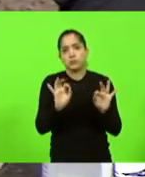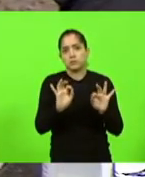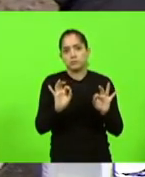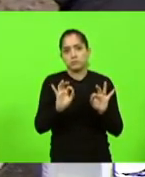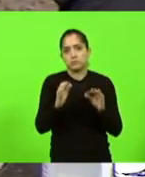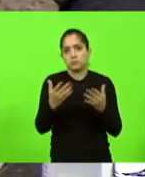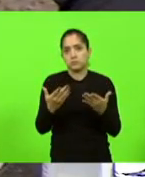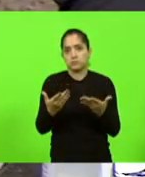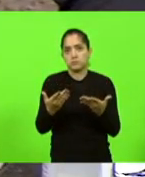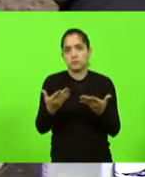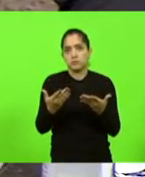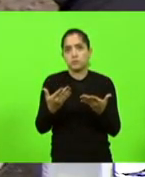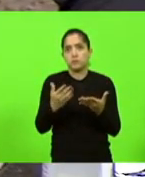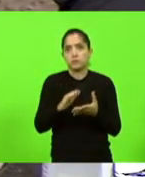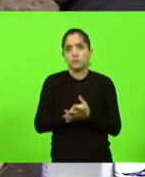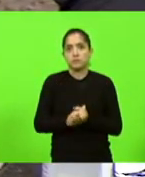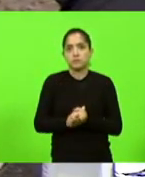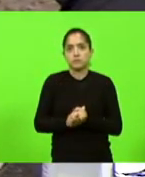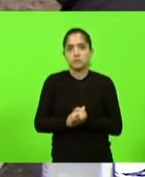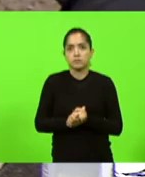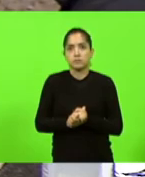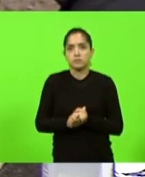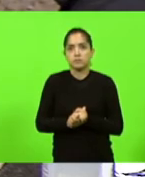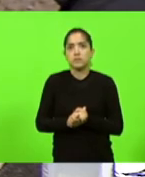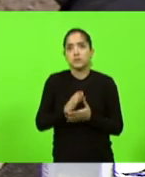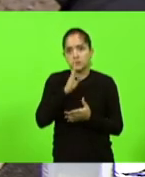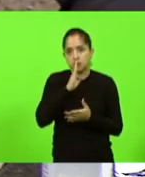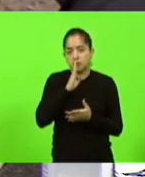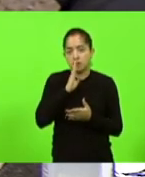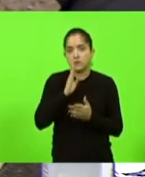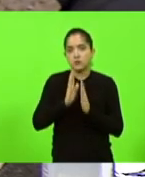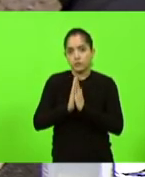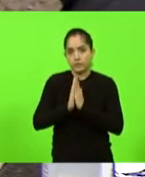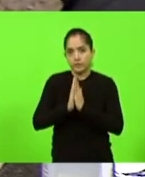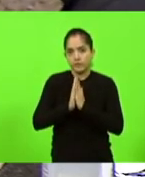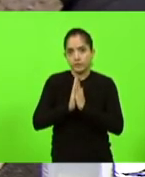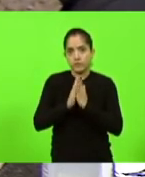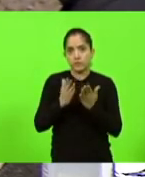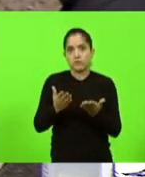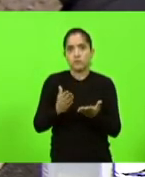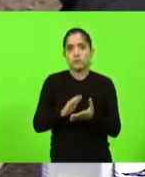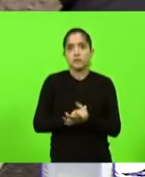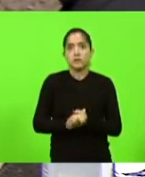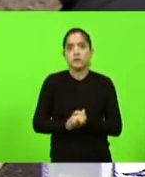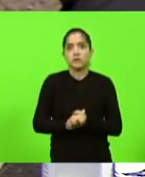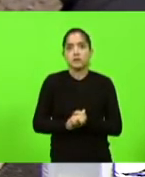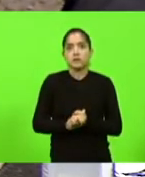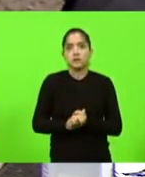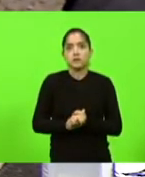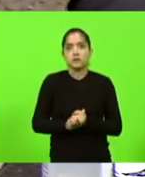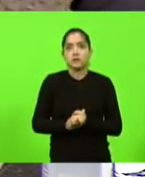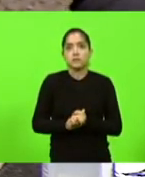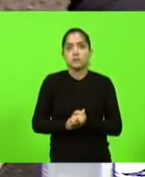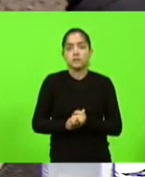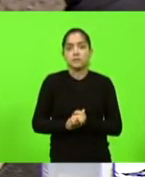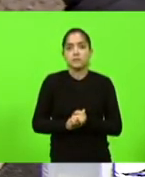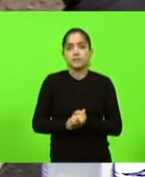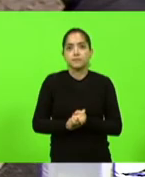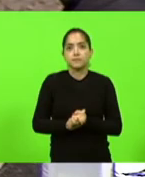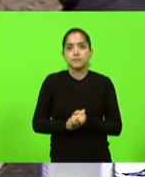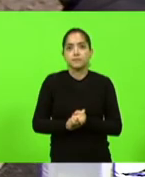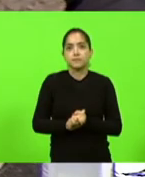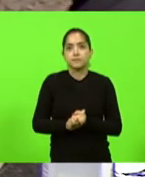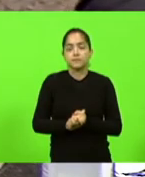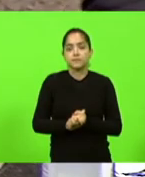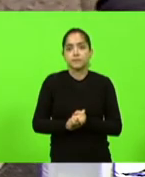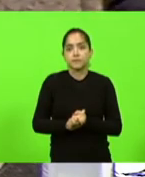Ele, por favor, deputado, silêncio, porque depois ninguém sabe o que os outros falaram. Garanto a palavra a Vossa Excelência, por